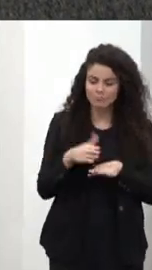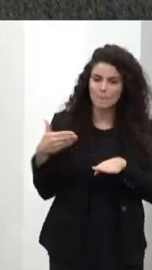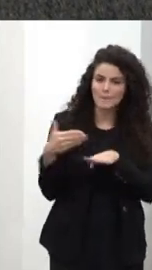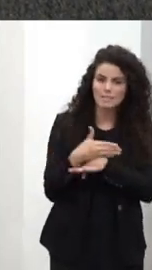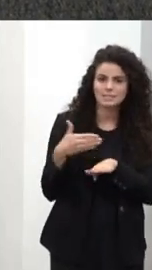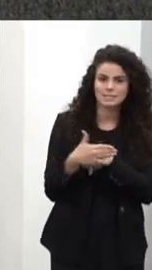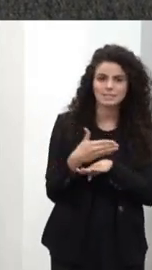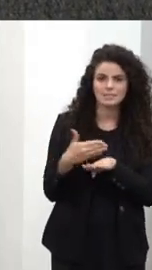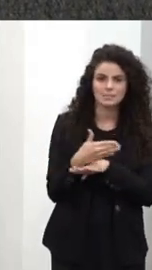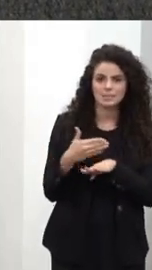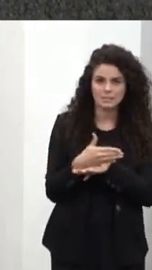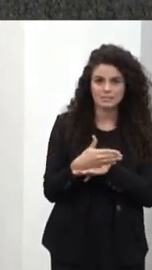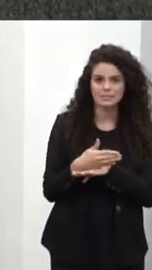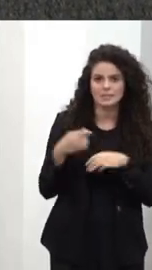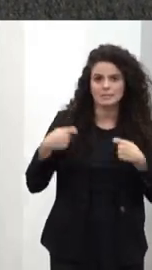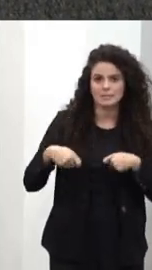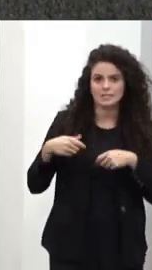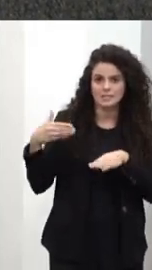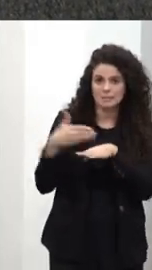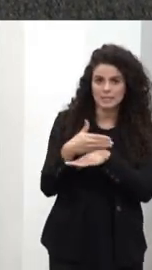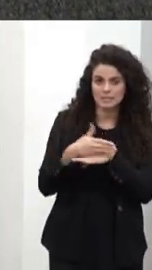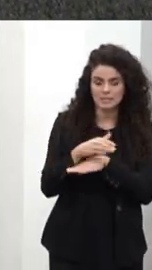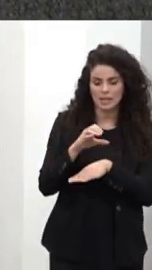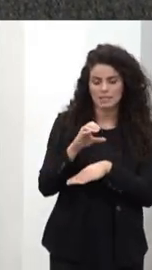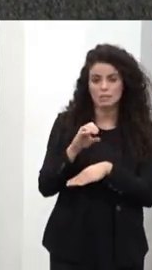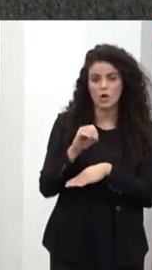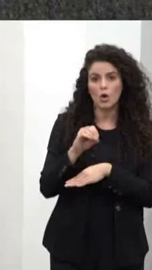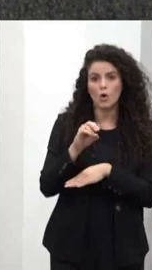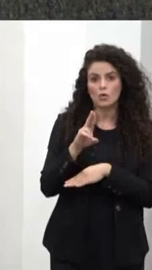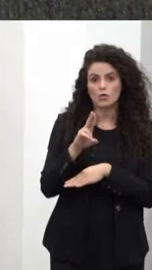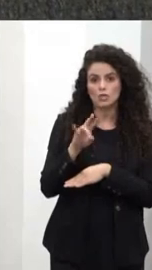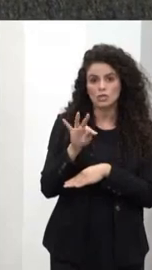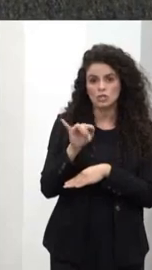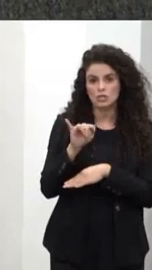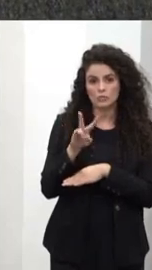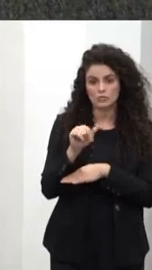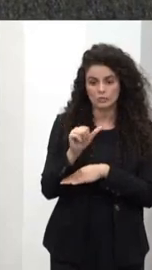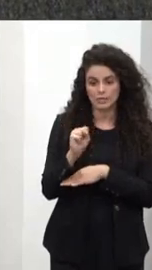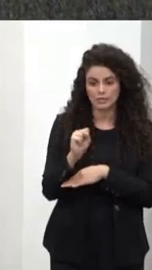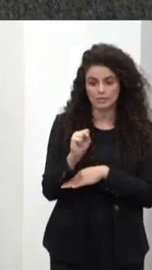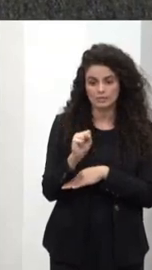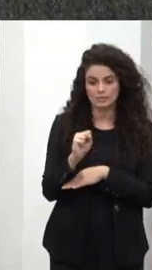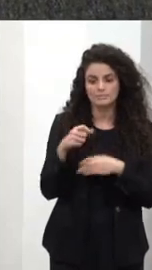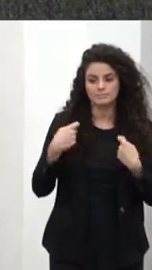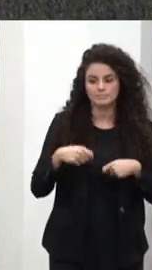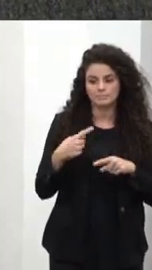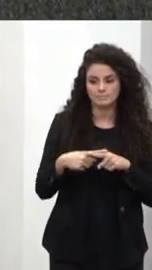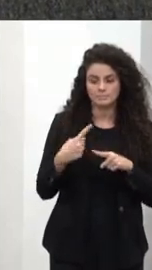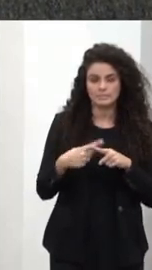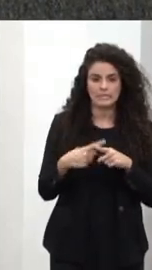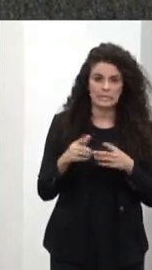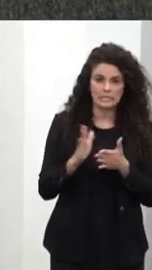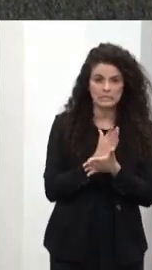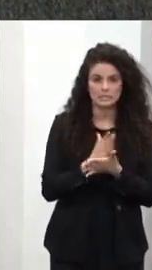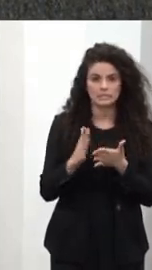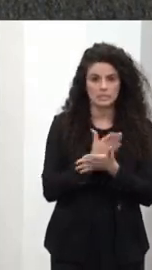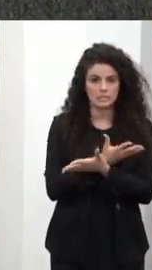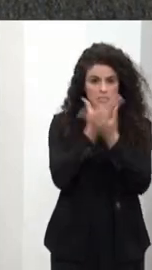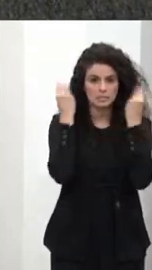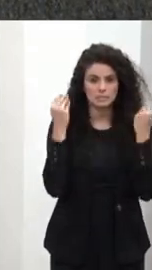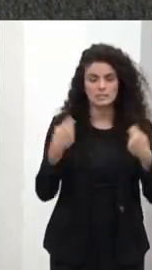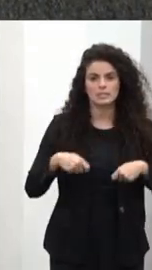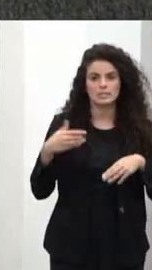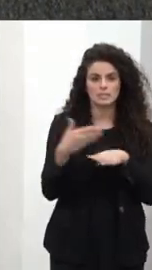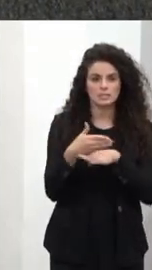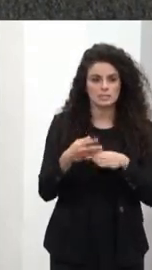haja participação nas oitivas se não houver participação nas oitivas aí a Pode ser que um outro seja esquecido a gente vai precisar de muita participação